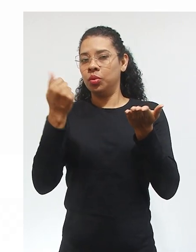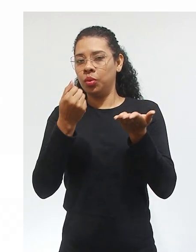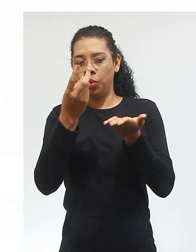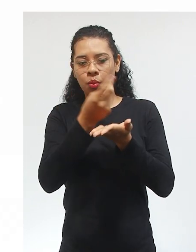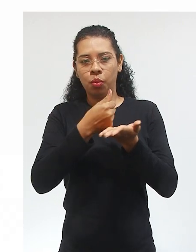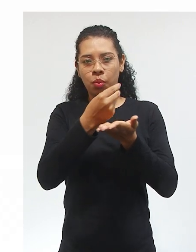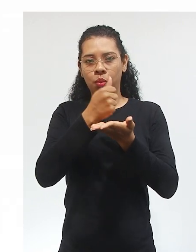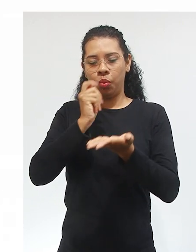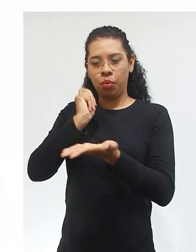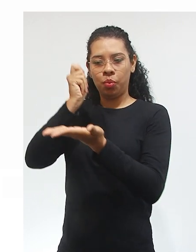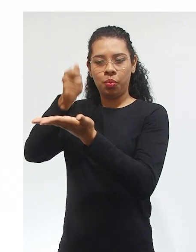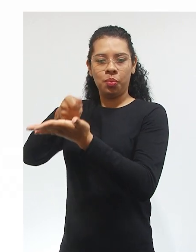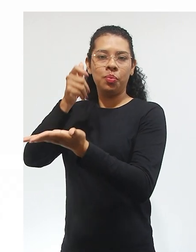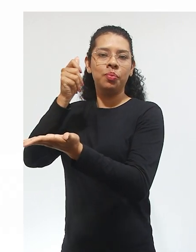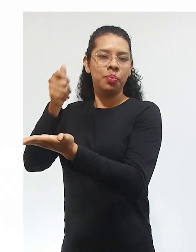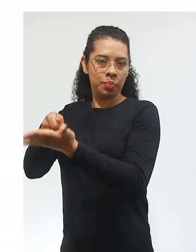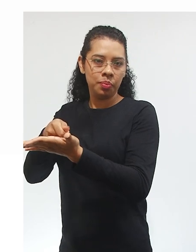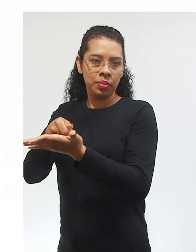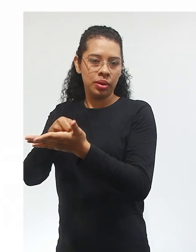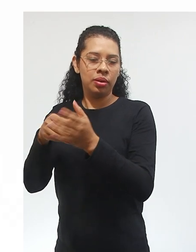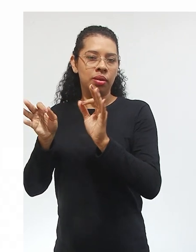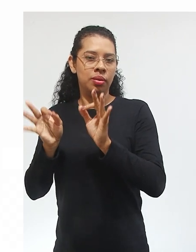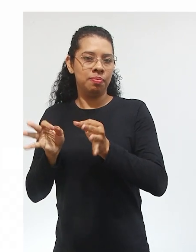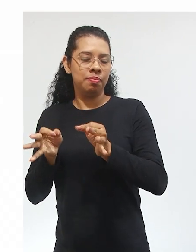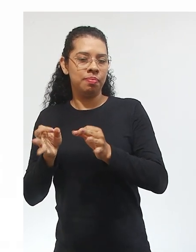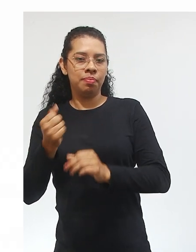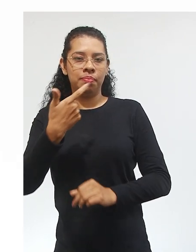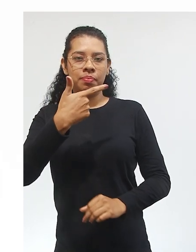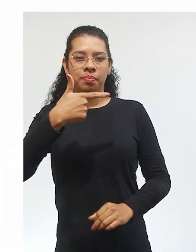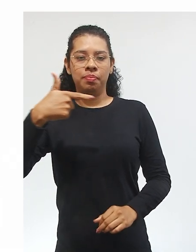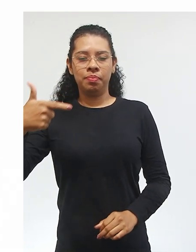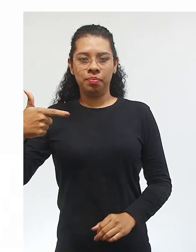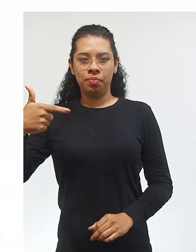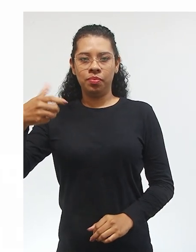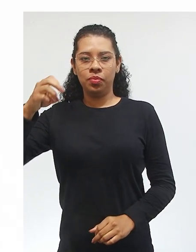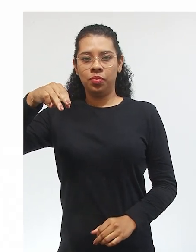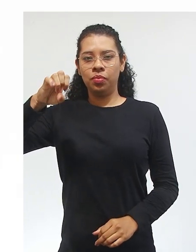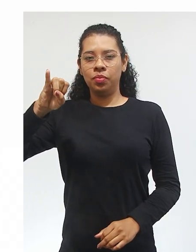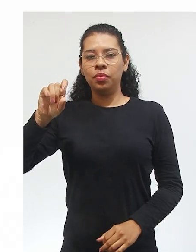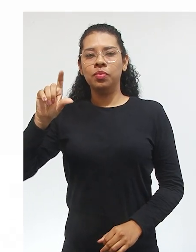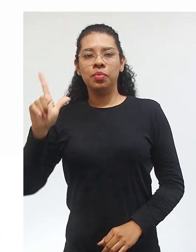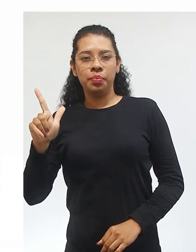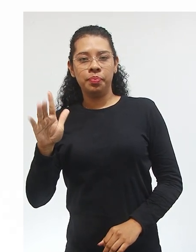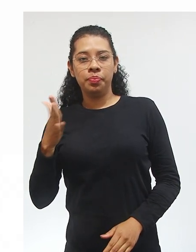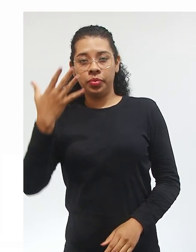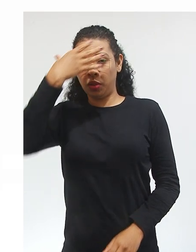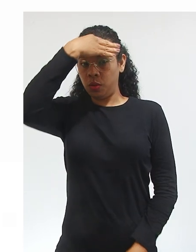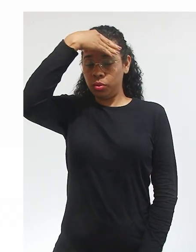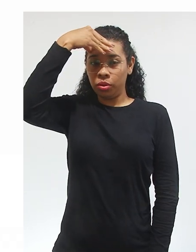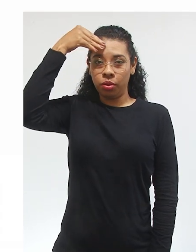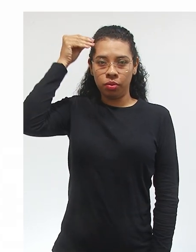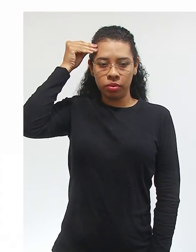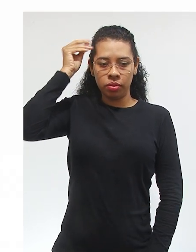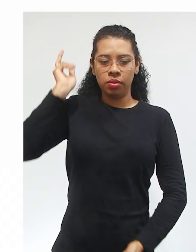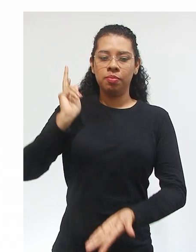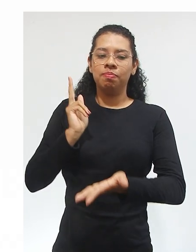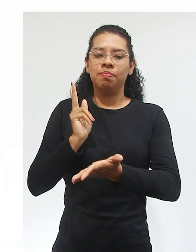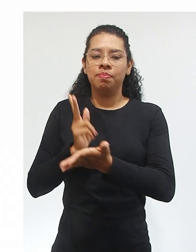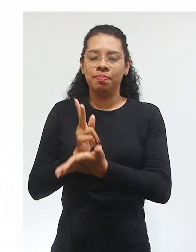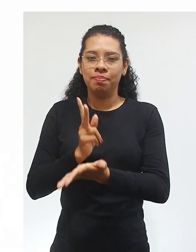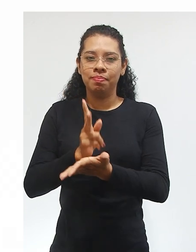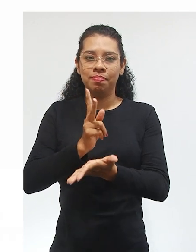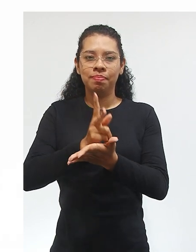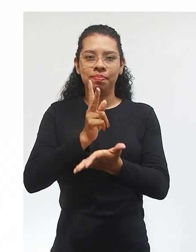meu caixa, ou seja, ele teve que dar baixa lá no caixa de 22 mil, tá? Não esqueça aqui também, ó,